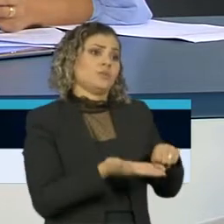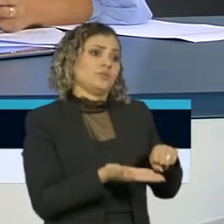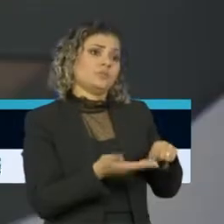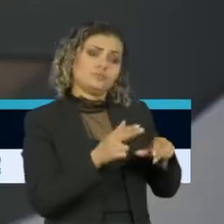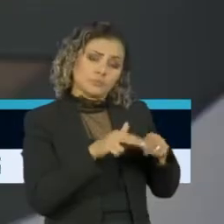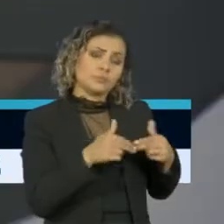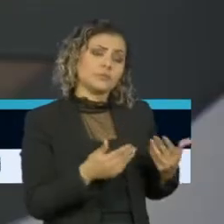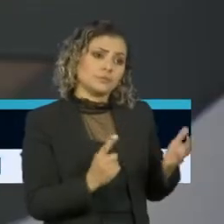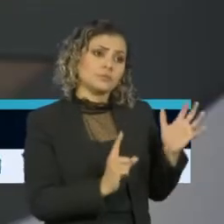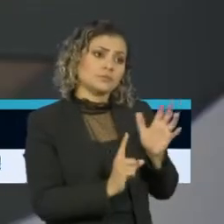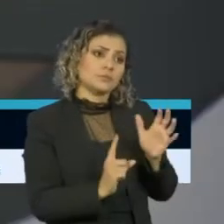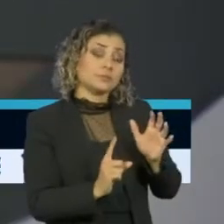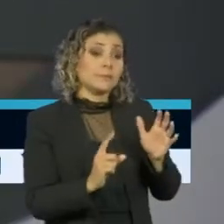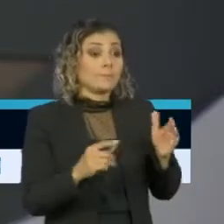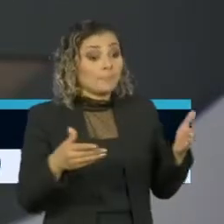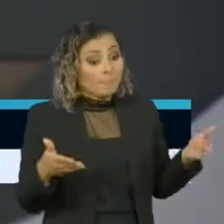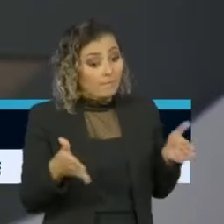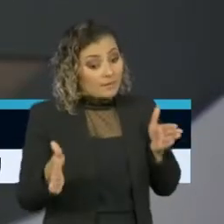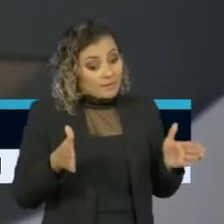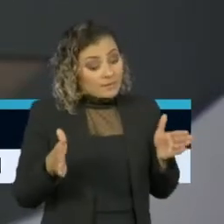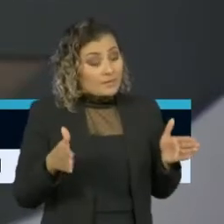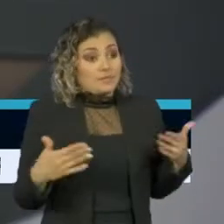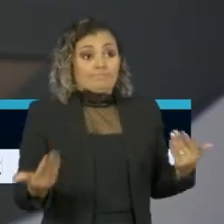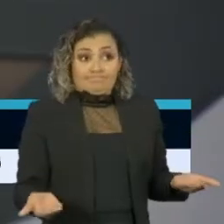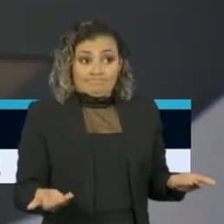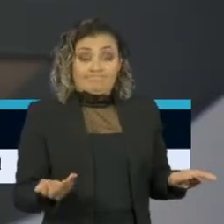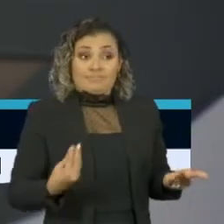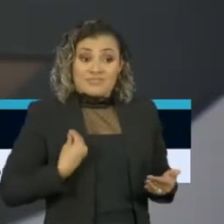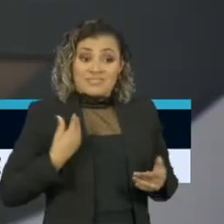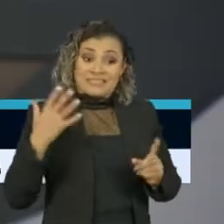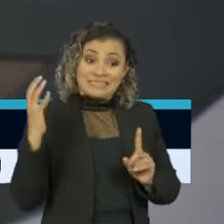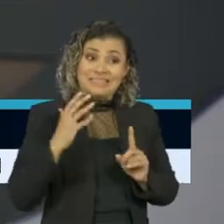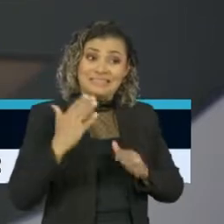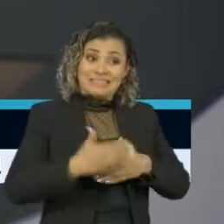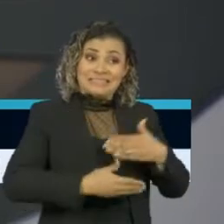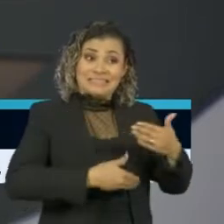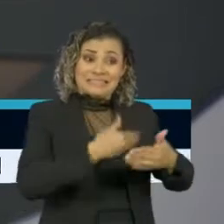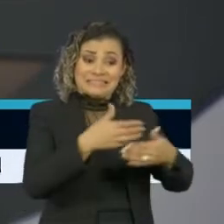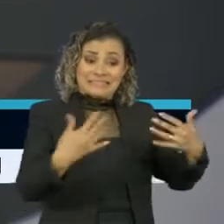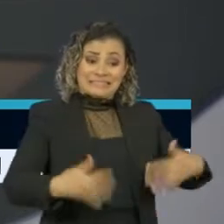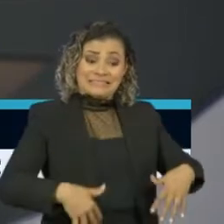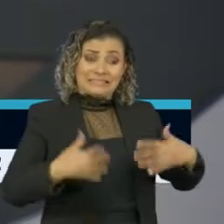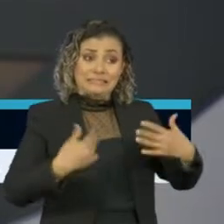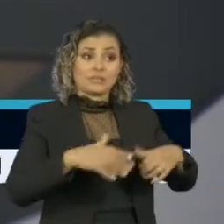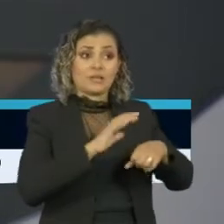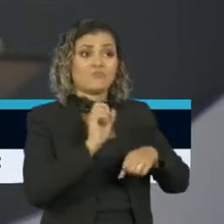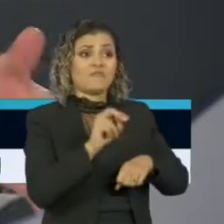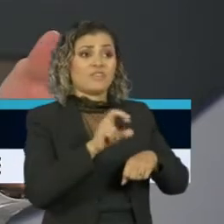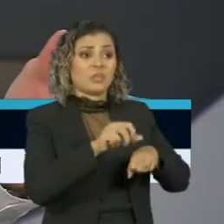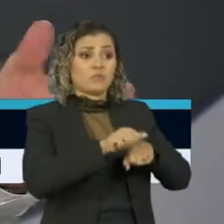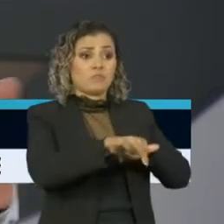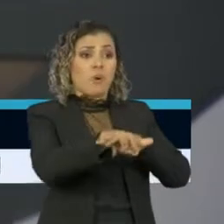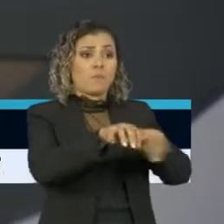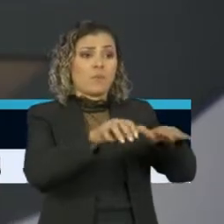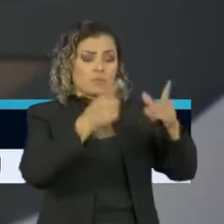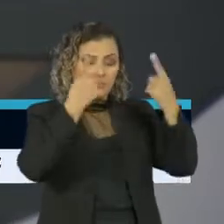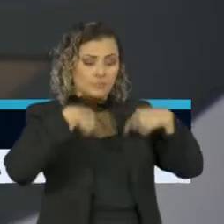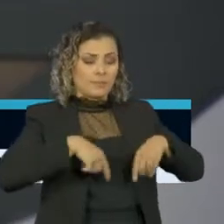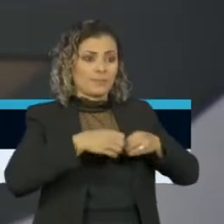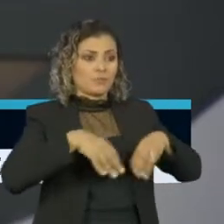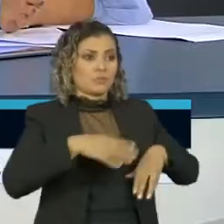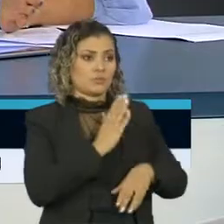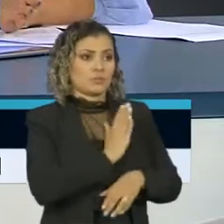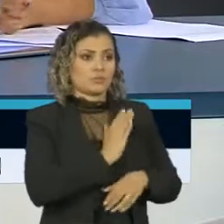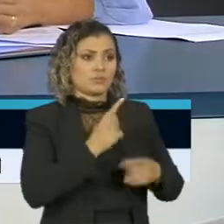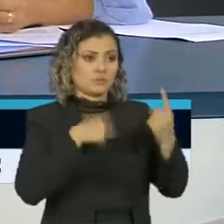e dentro do convívio e quando temos nós estamos vivendo as consequências do ataque que o vírus faz ao sistema cardiovascular